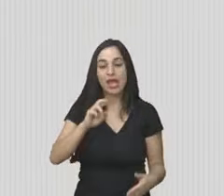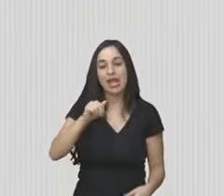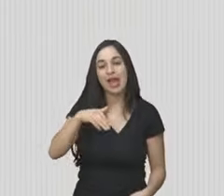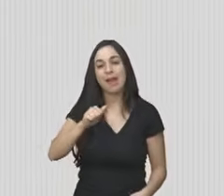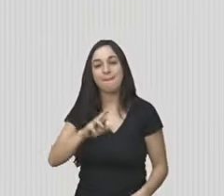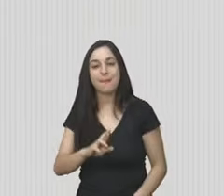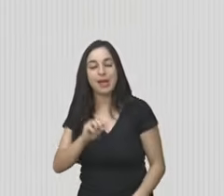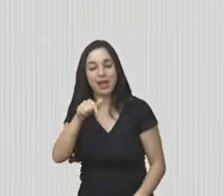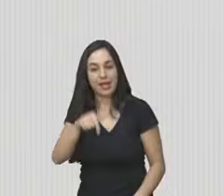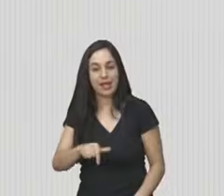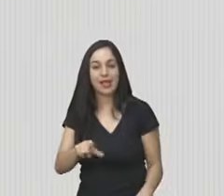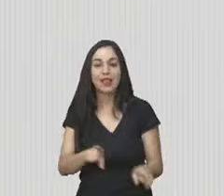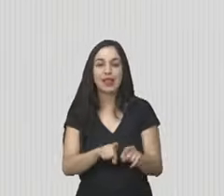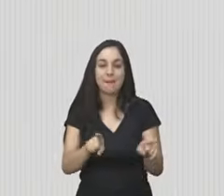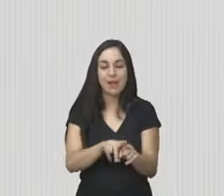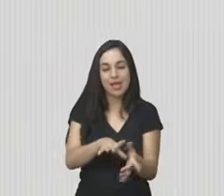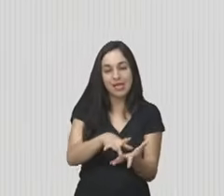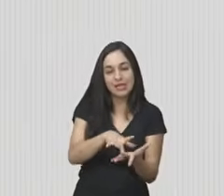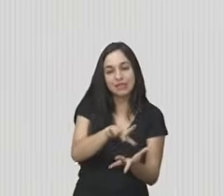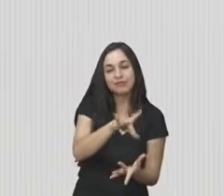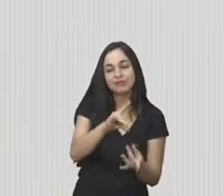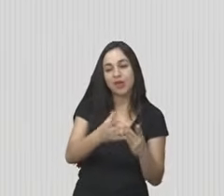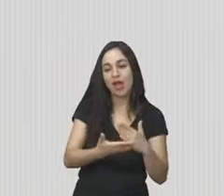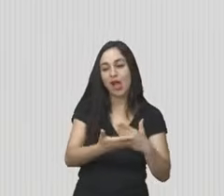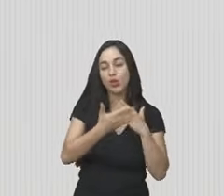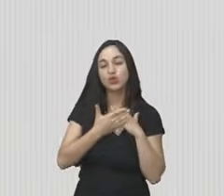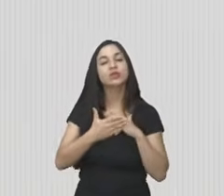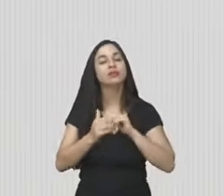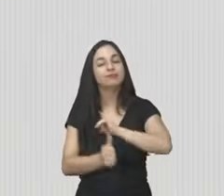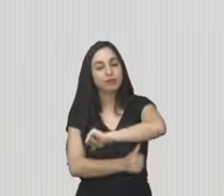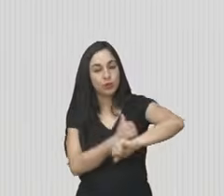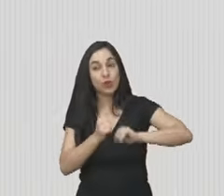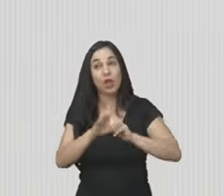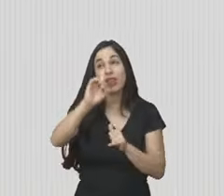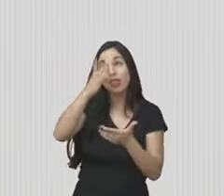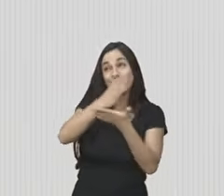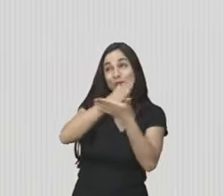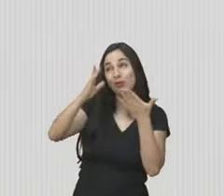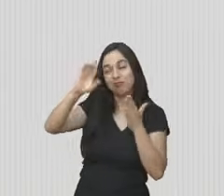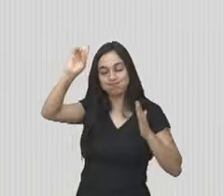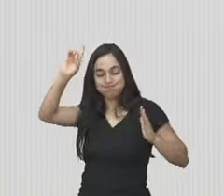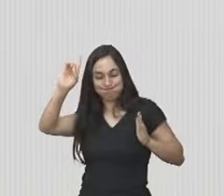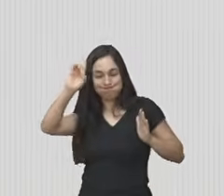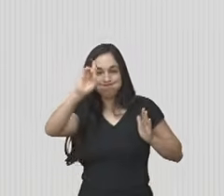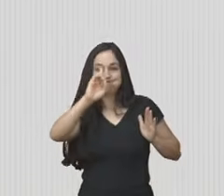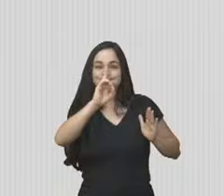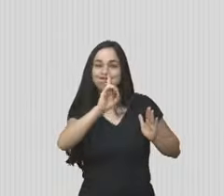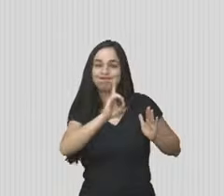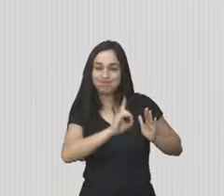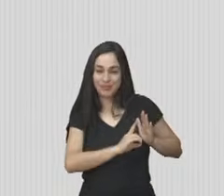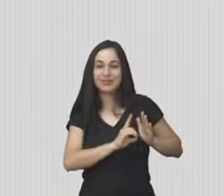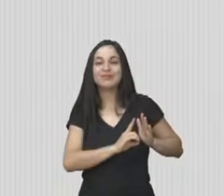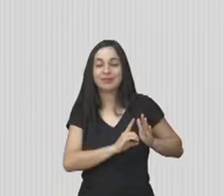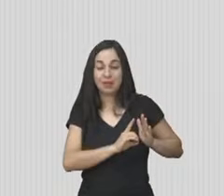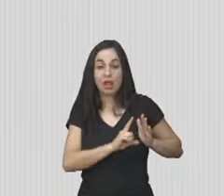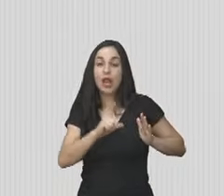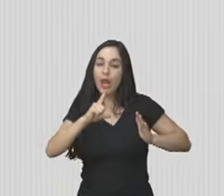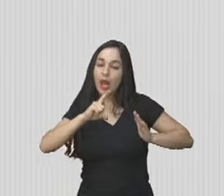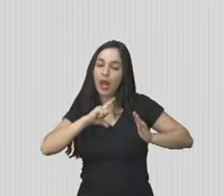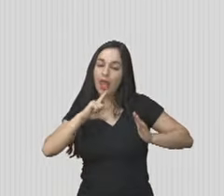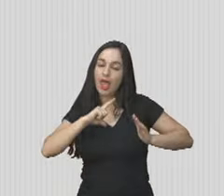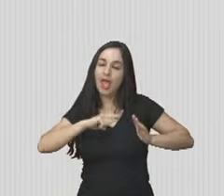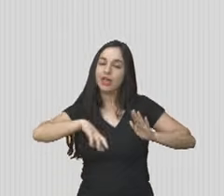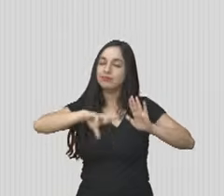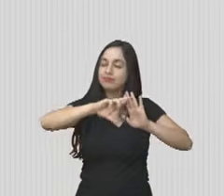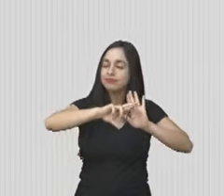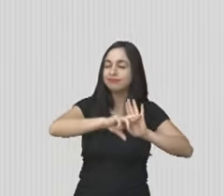corpo, a parte espiritual também mudou muito, né? Deus começou a habitar na minha vida, ter princípios diferentes.